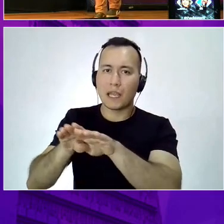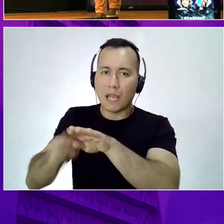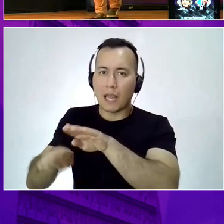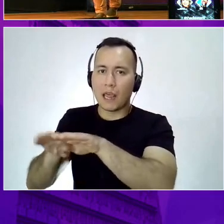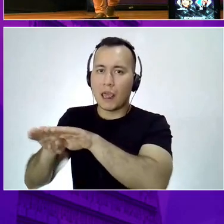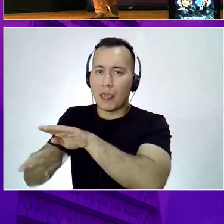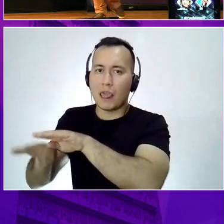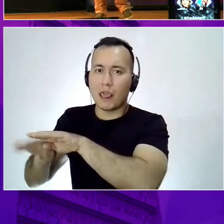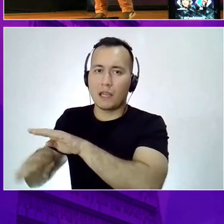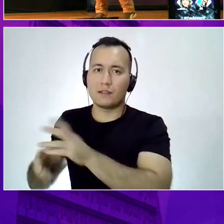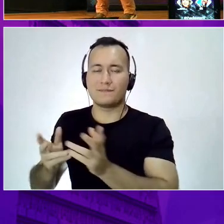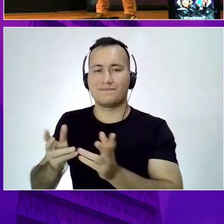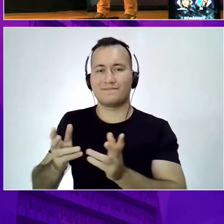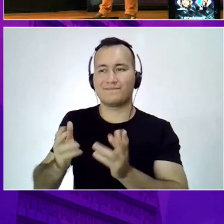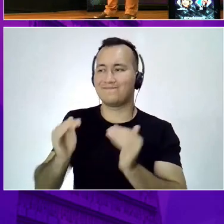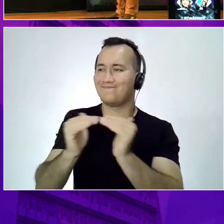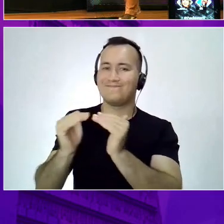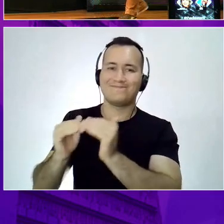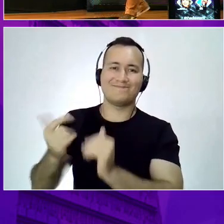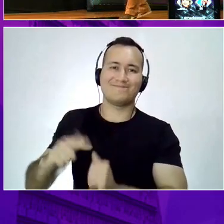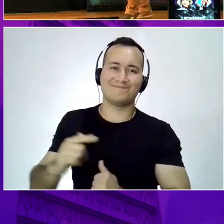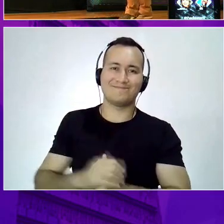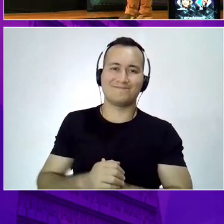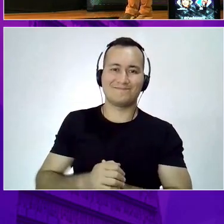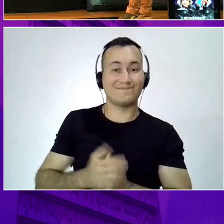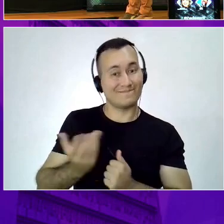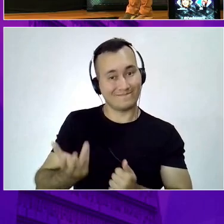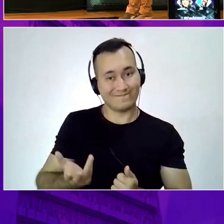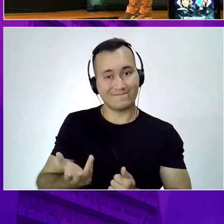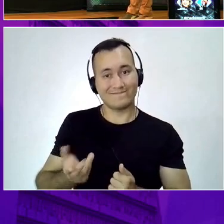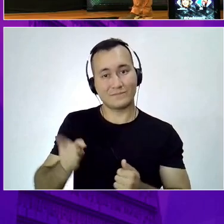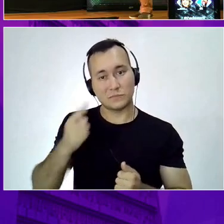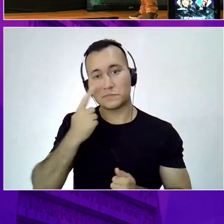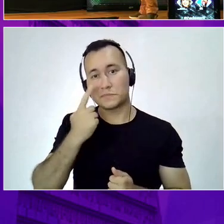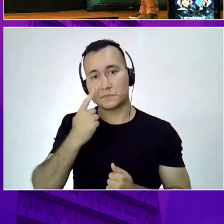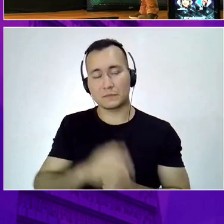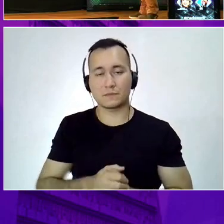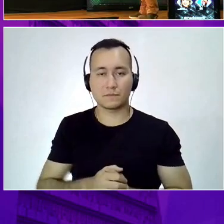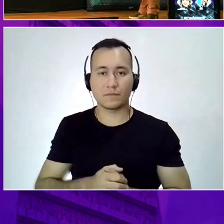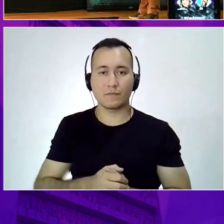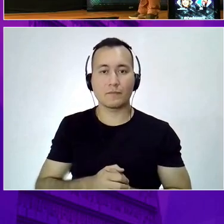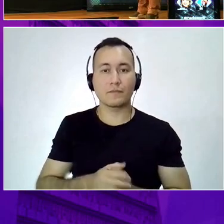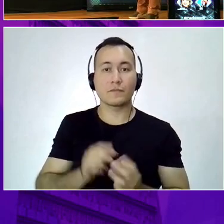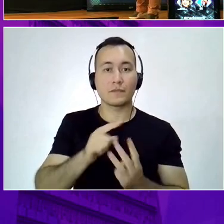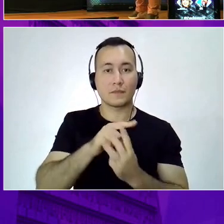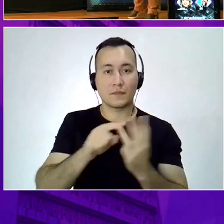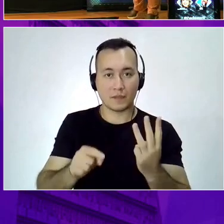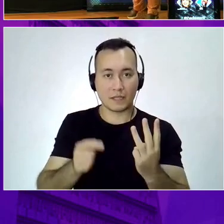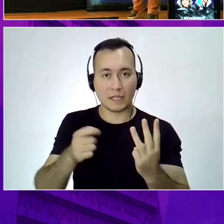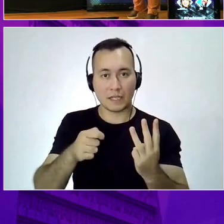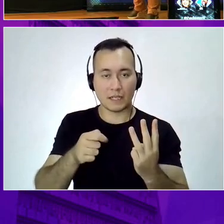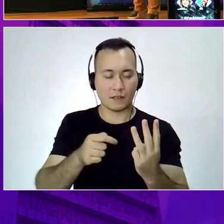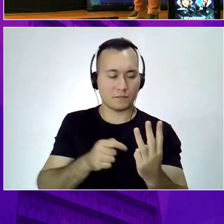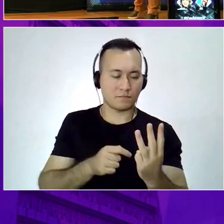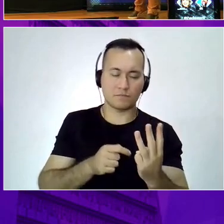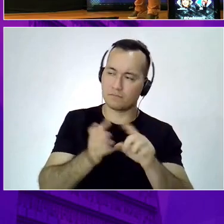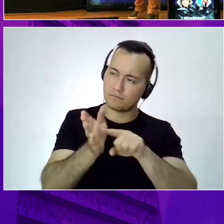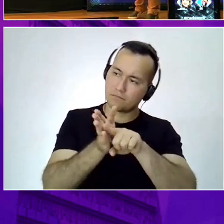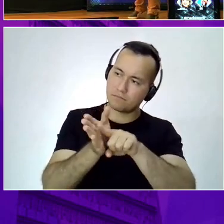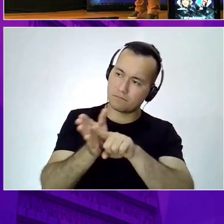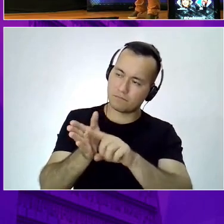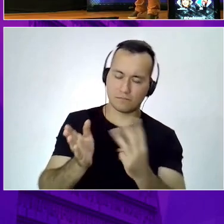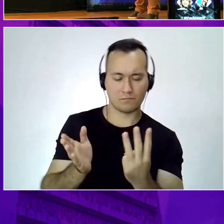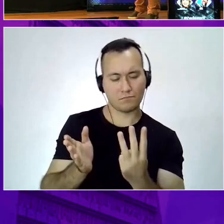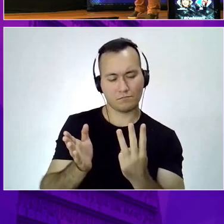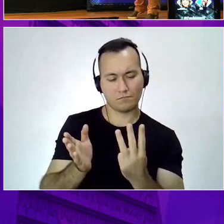três aspectos, né, vão te ajudar para que você possa, né, fazer um tracejado ali e entender aonde que está a tua organização. Então, por exemplo,